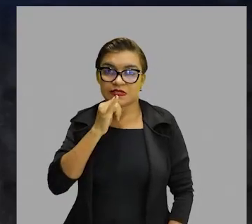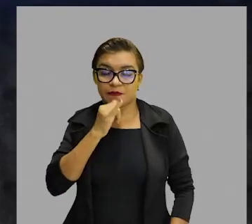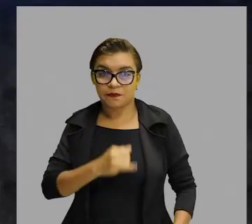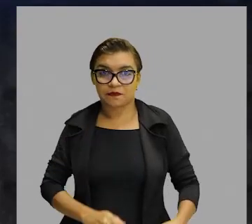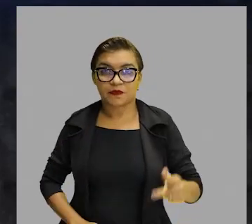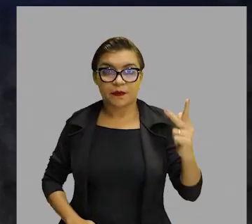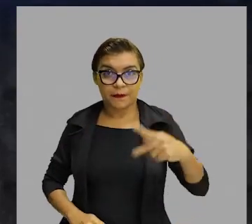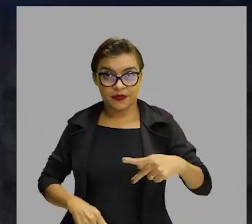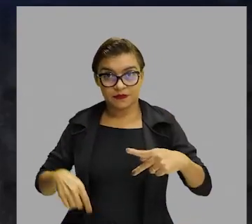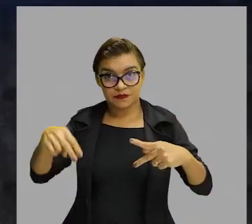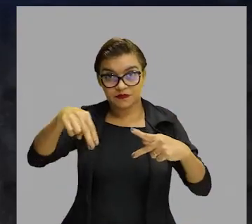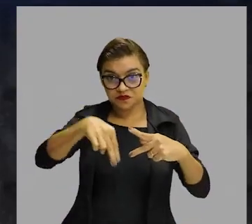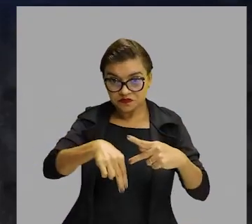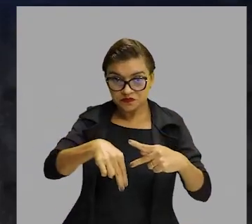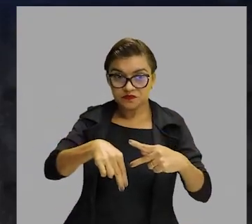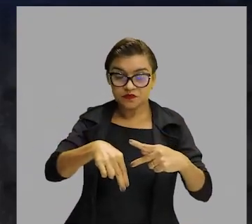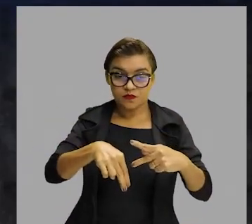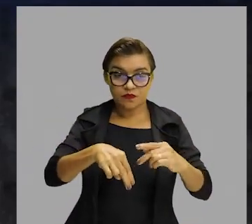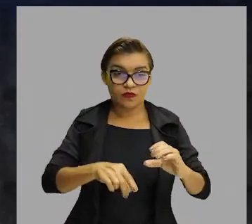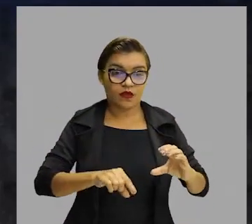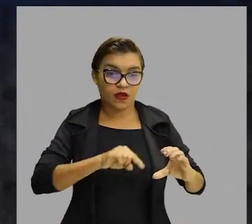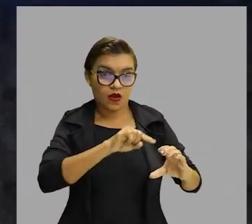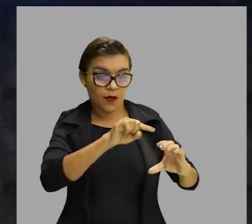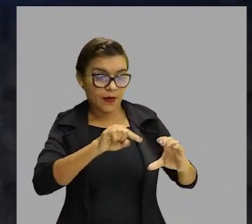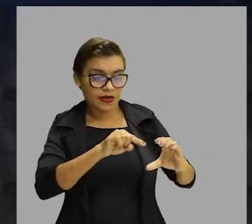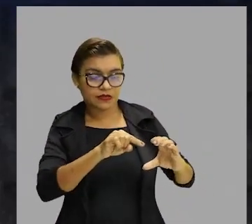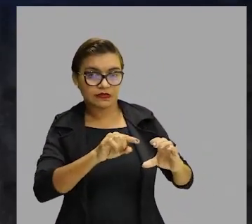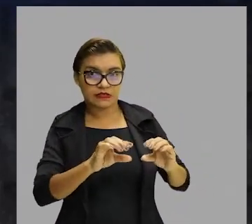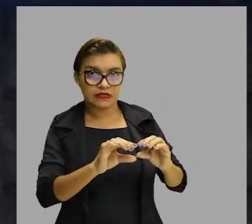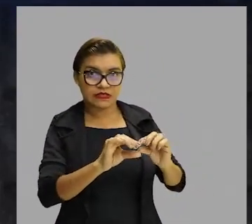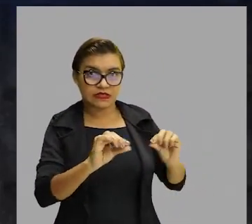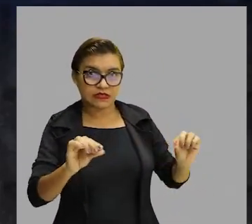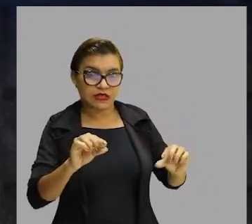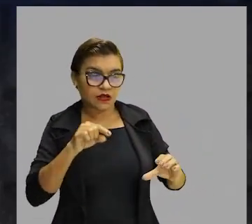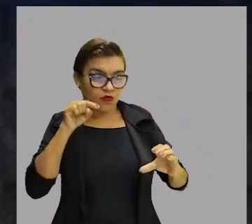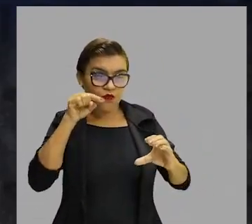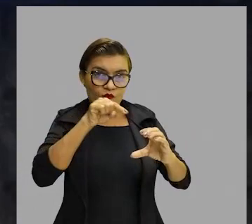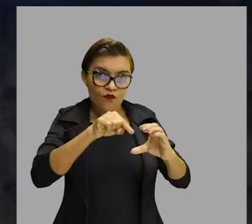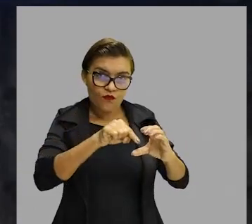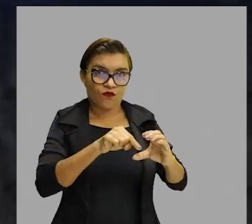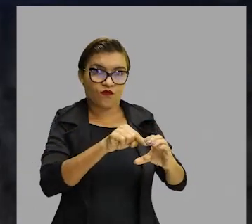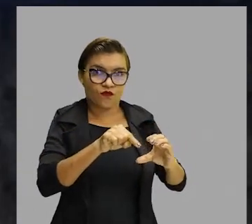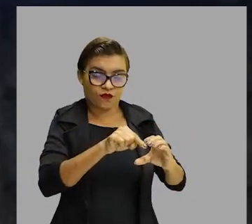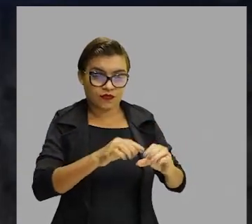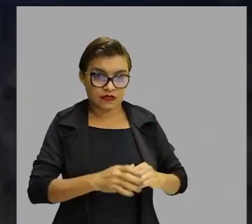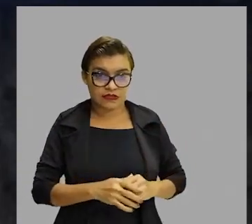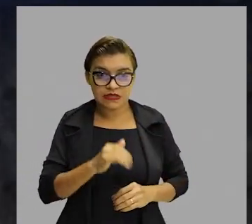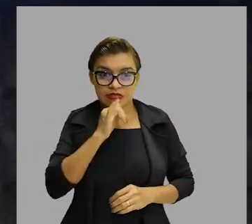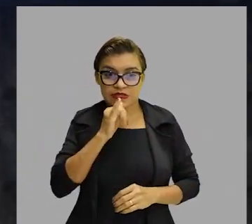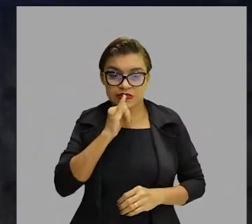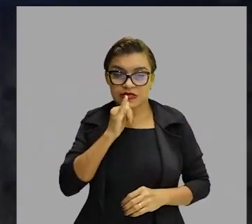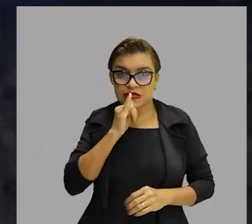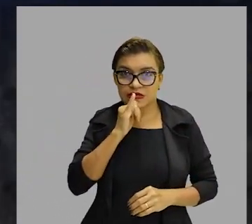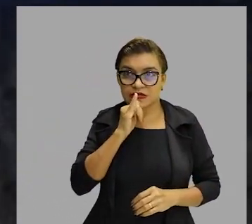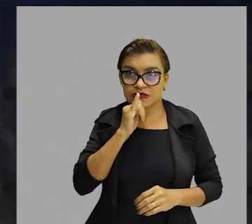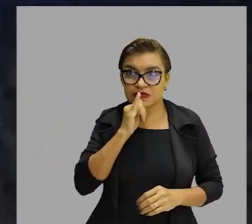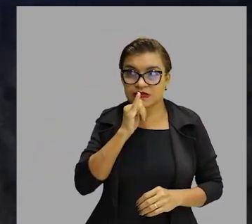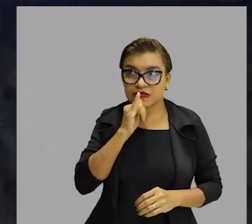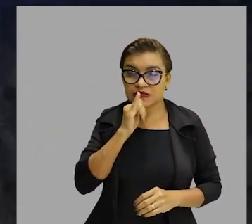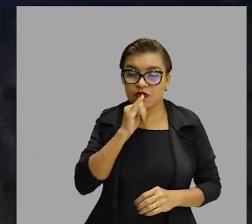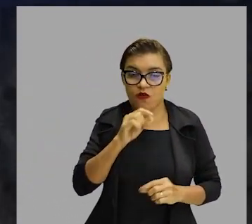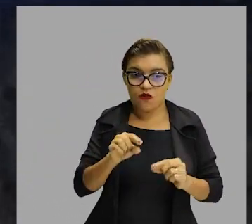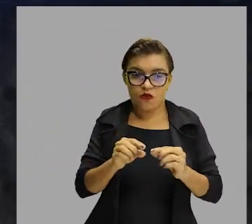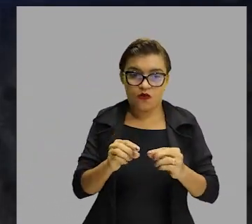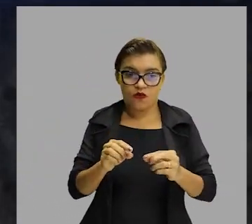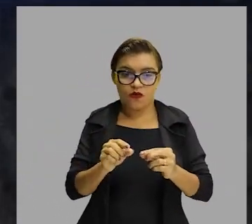parte central, a parte central é que nós chamamos de junção P e N. E percebo que existem ali dois terminais, um para cada